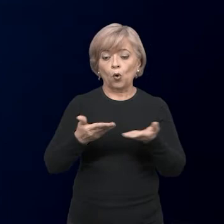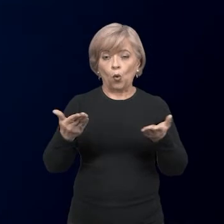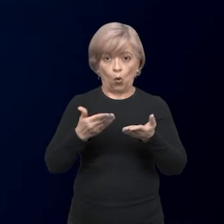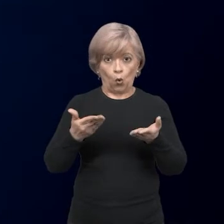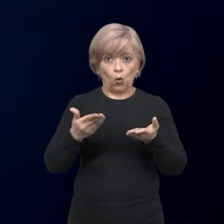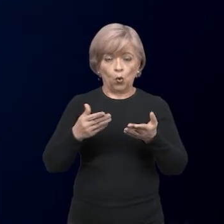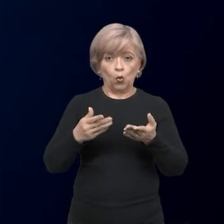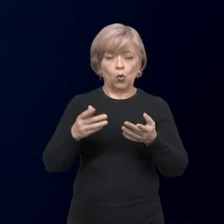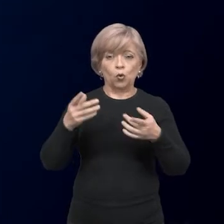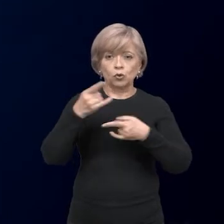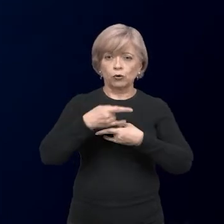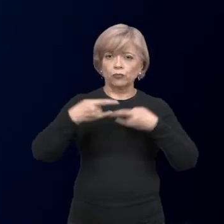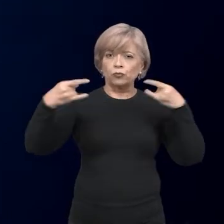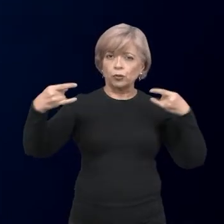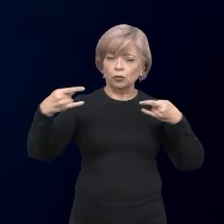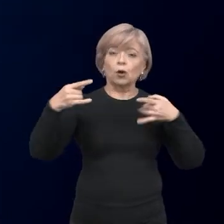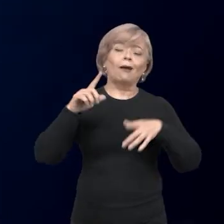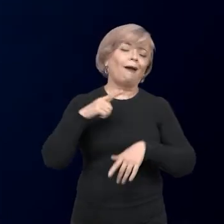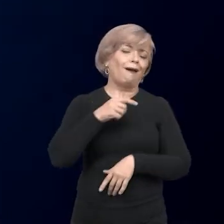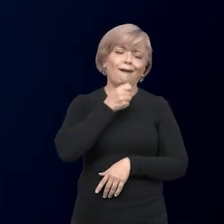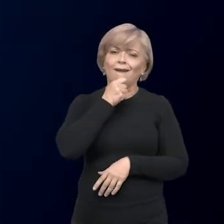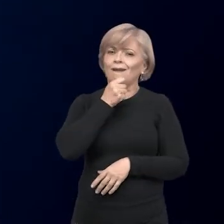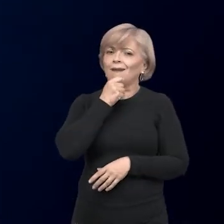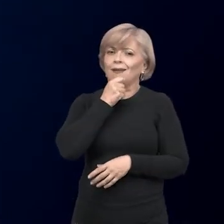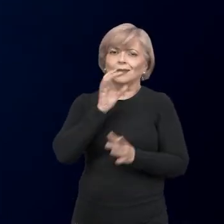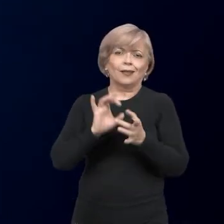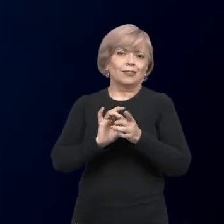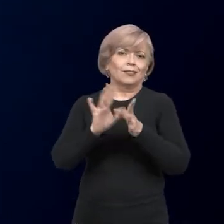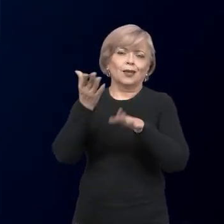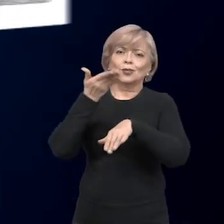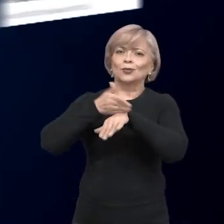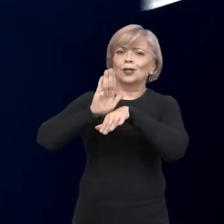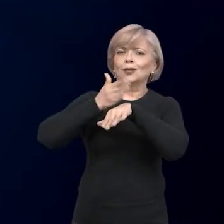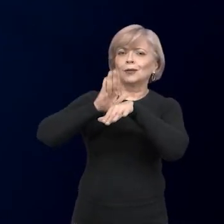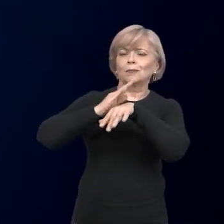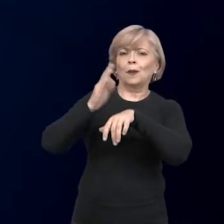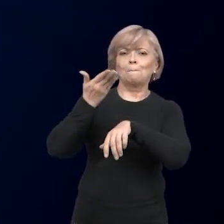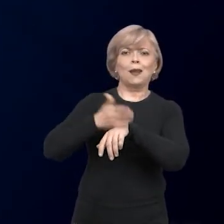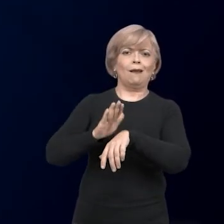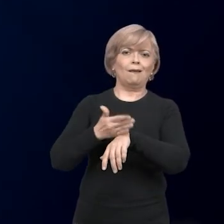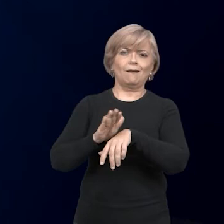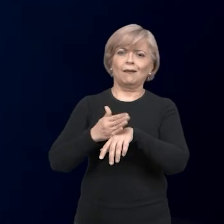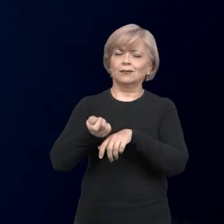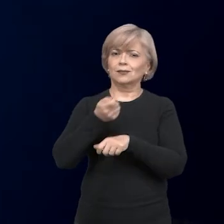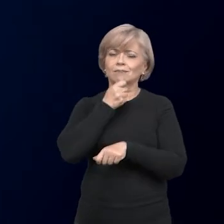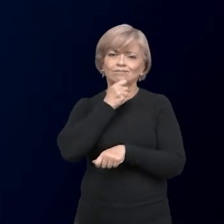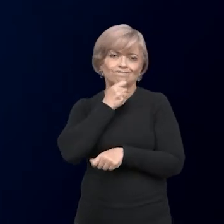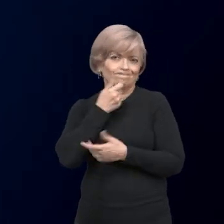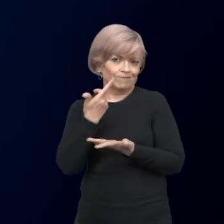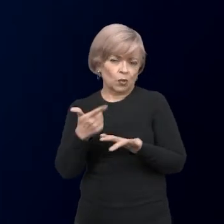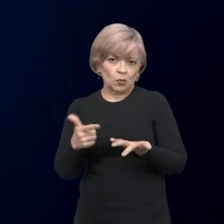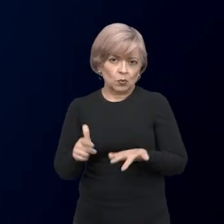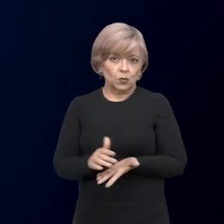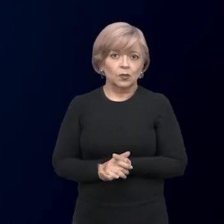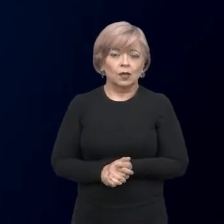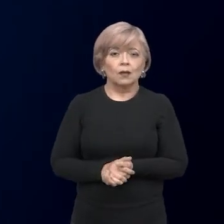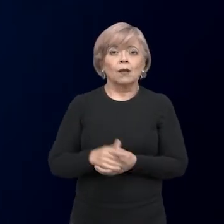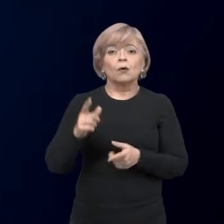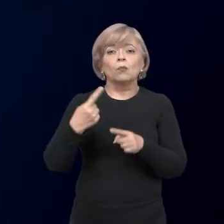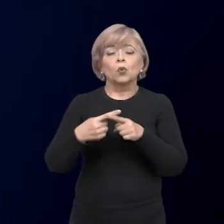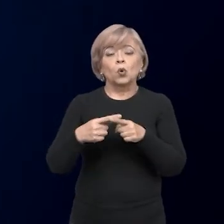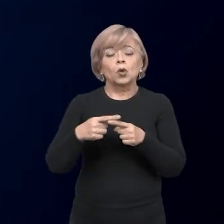ao nosso alcance ainda não possibilita fazer essa parte prática exercícios a